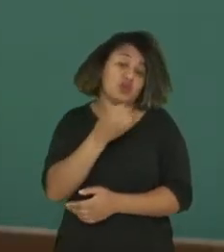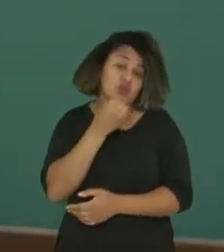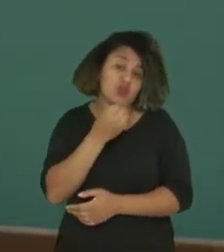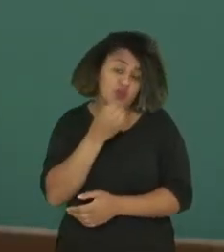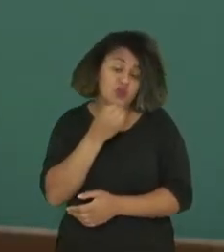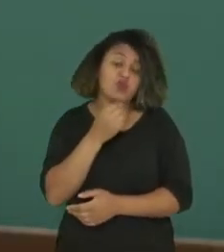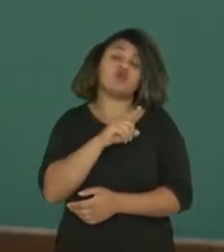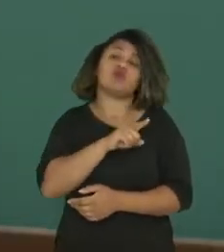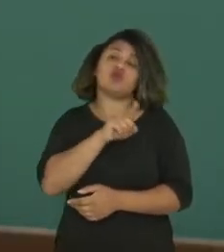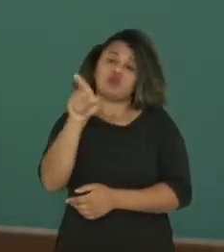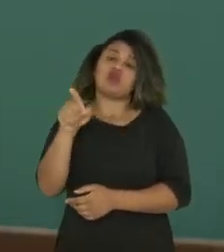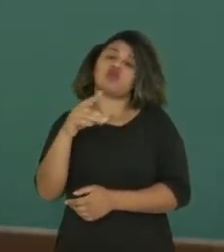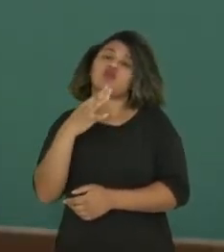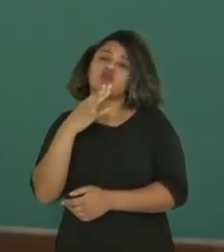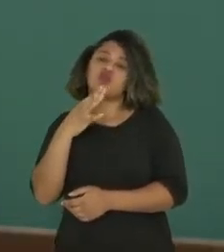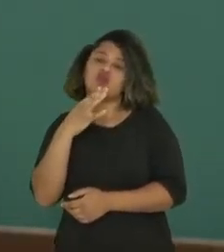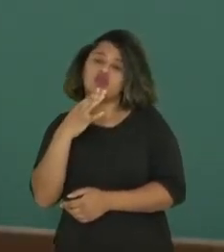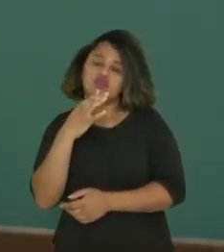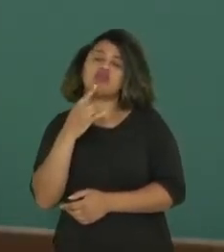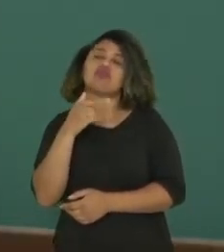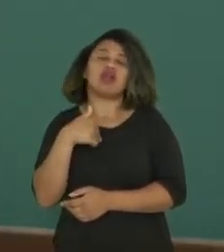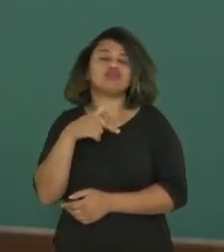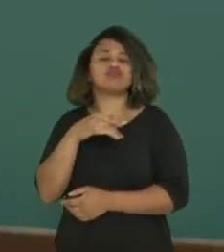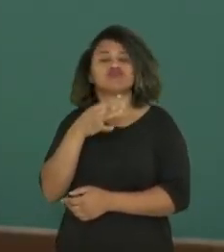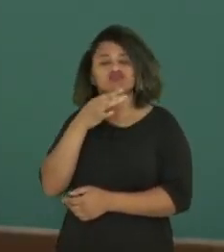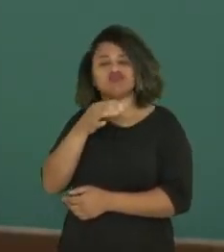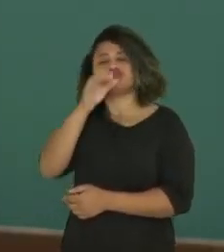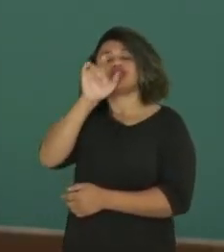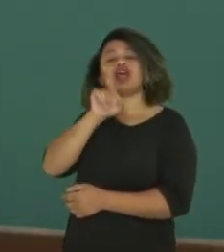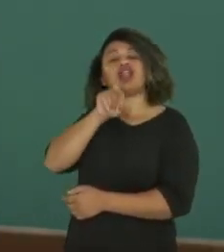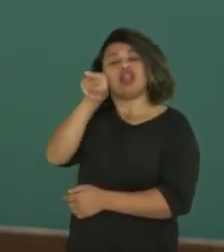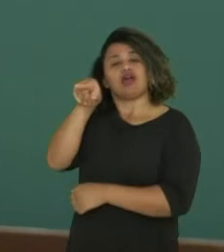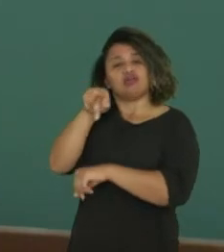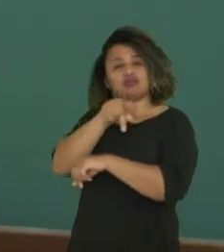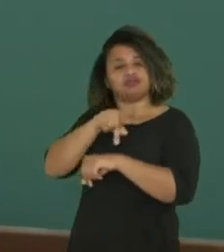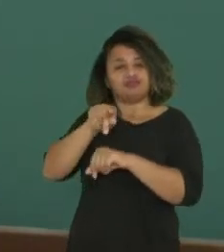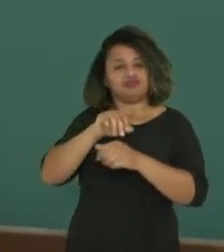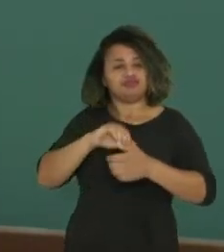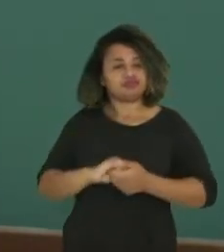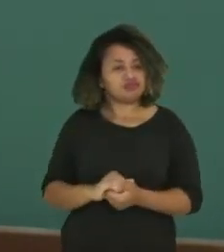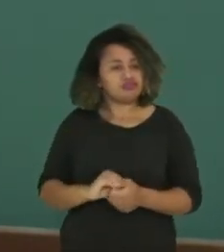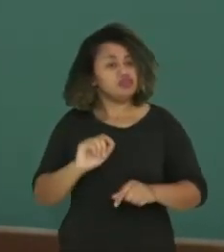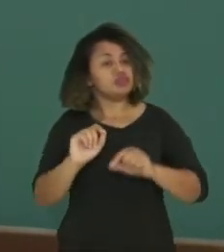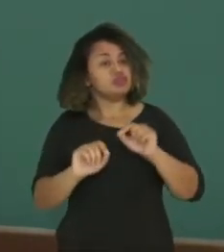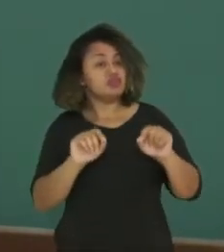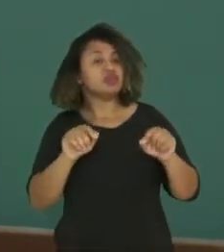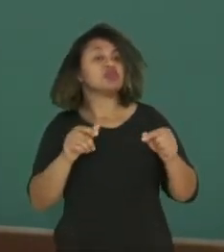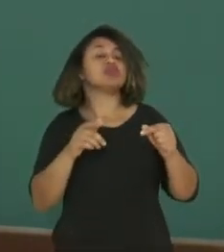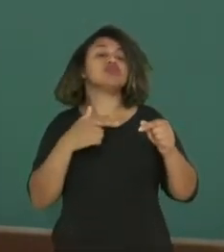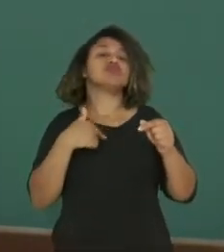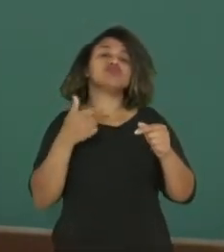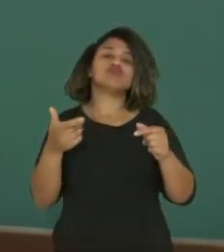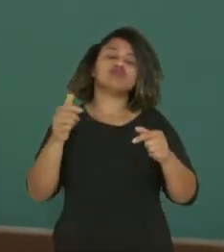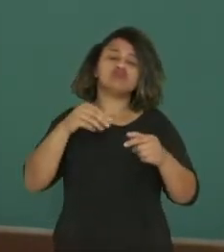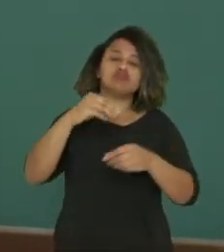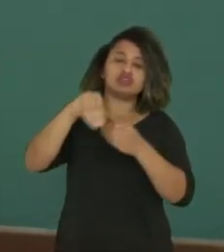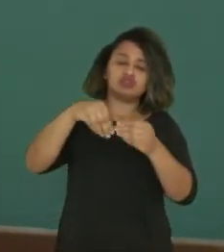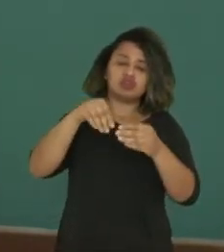oportunidade, conhecer essa bebida lá, tomar lá, né? Então, chicha para